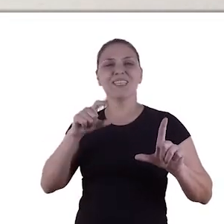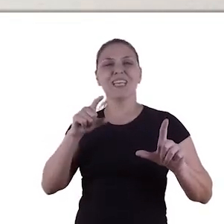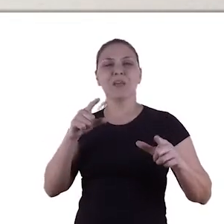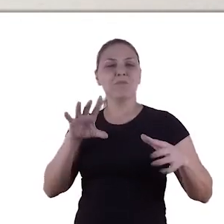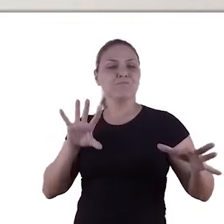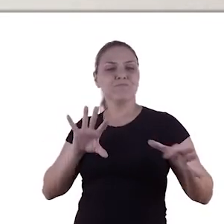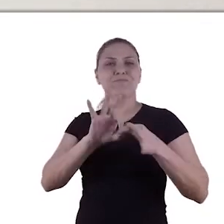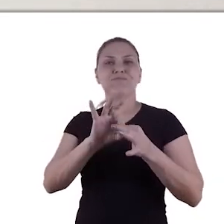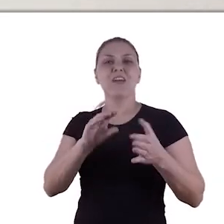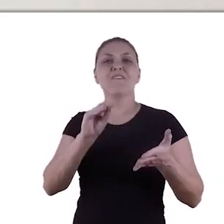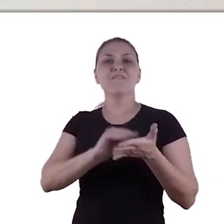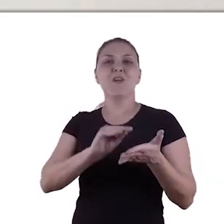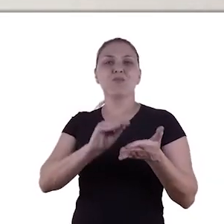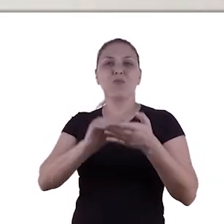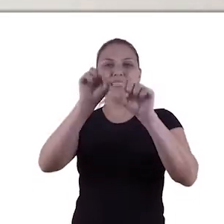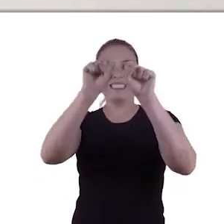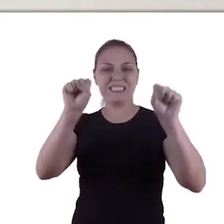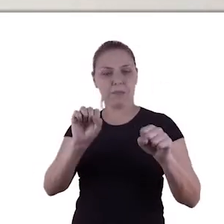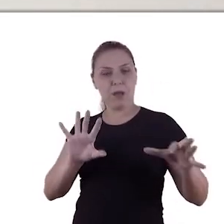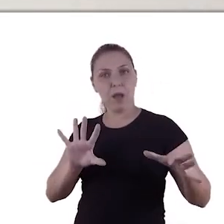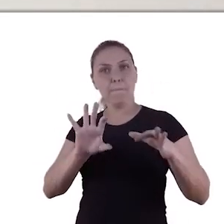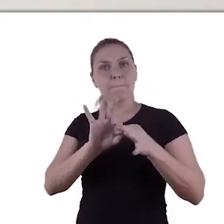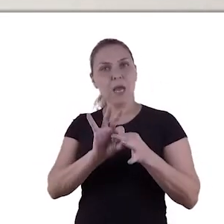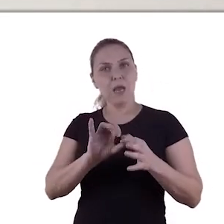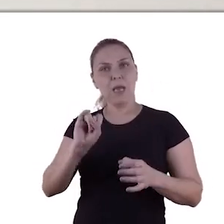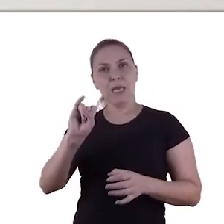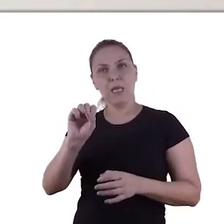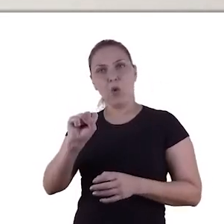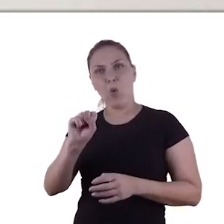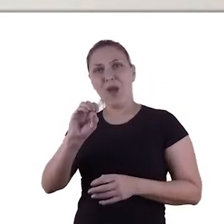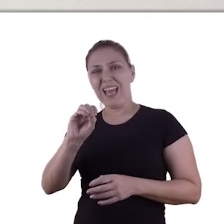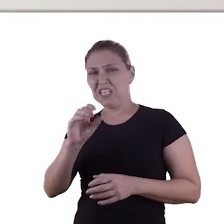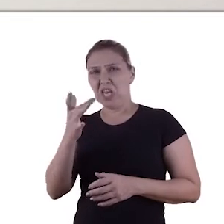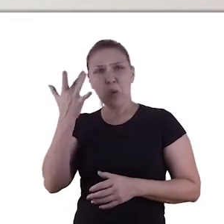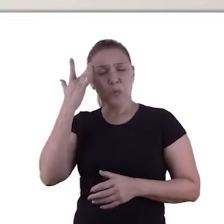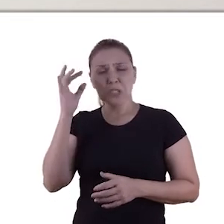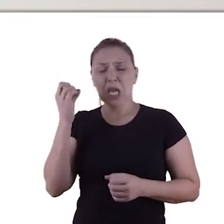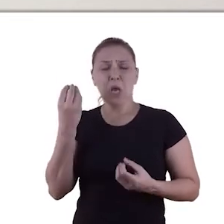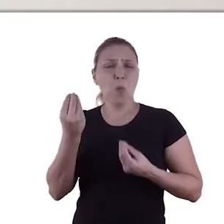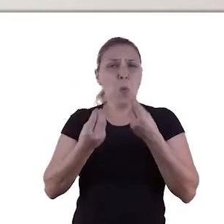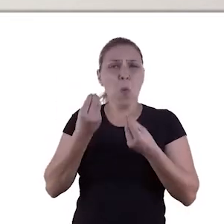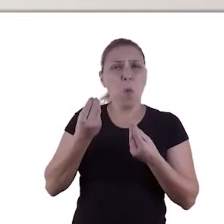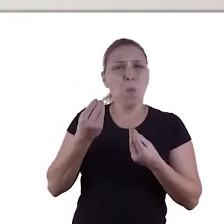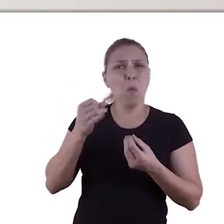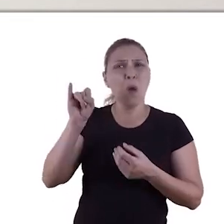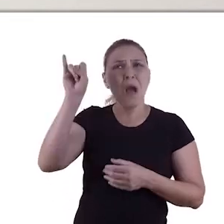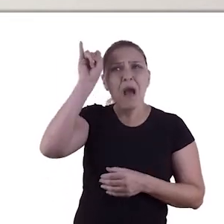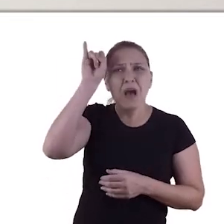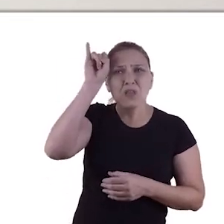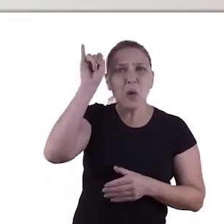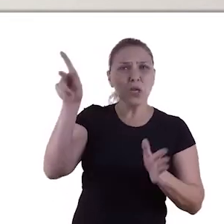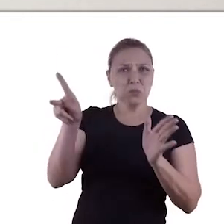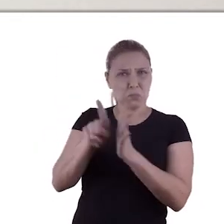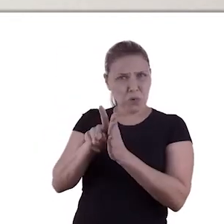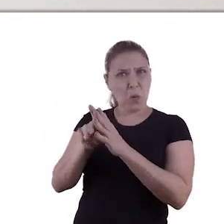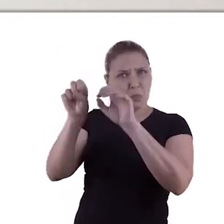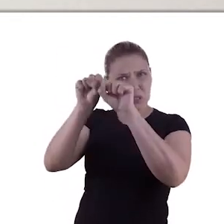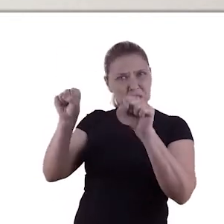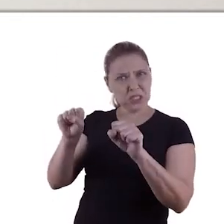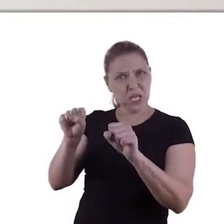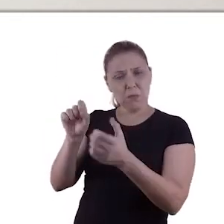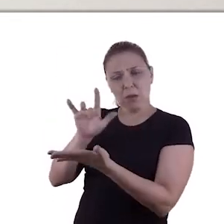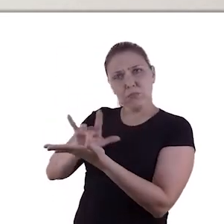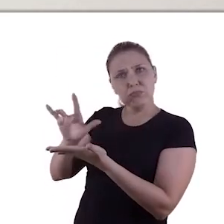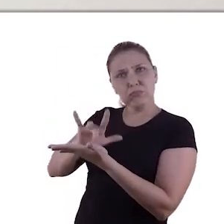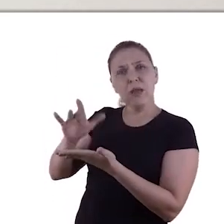dos sistemas. Eu não sei como é que funciona nos sistemas Android, mas eu